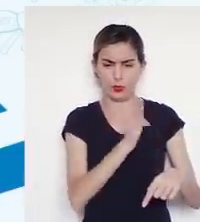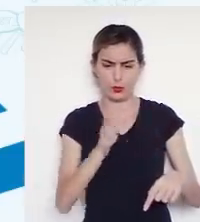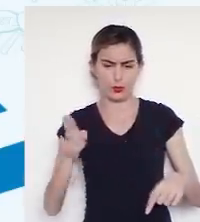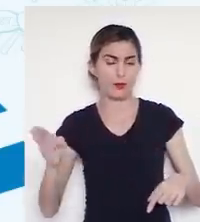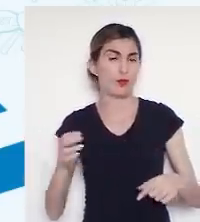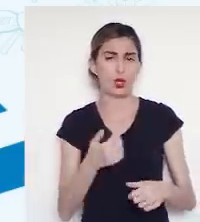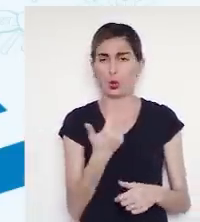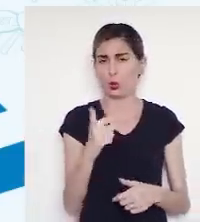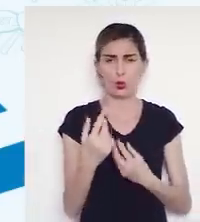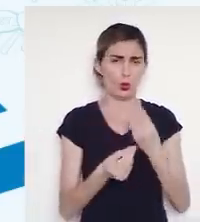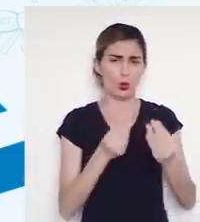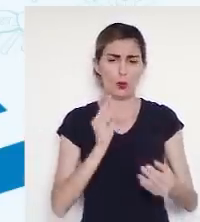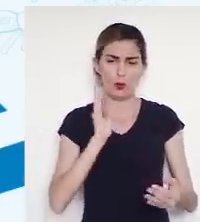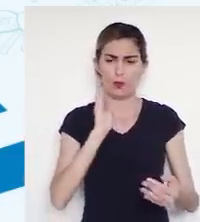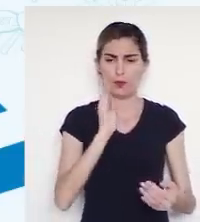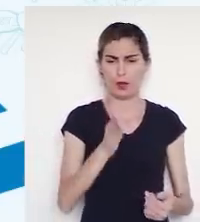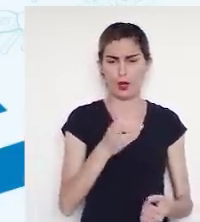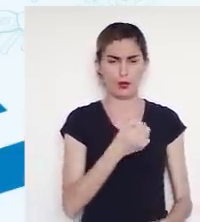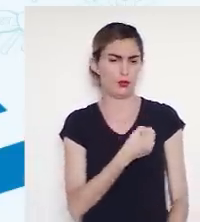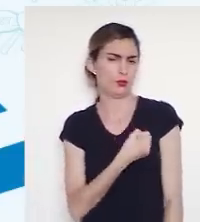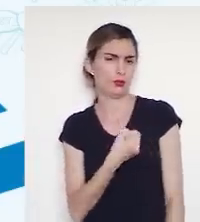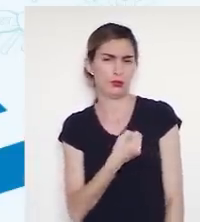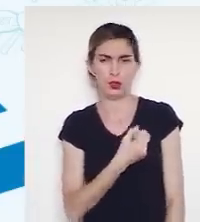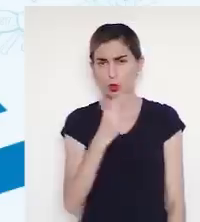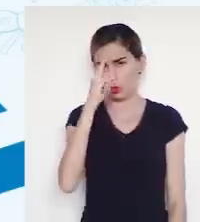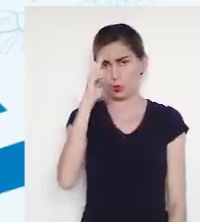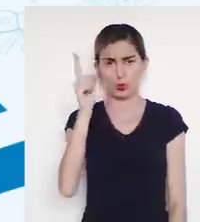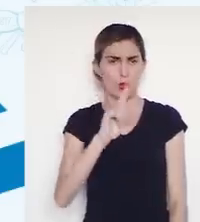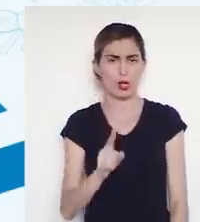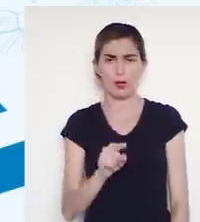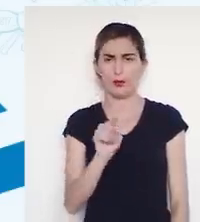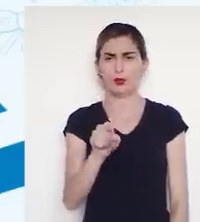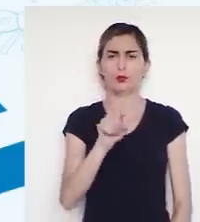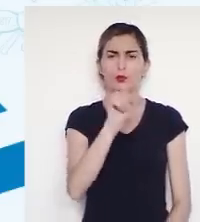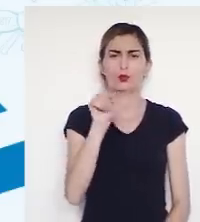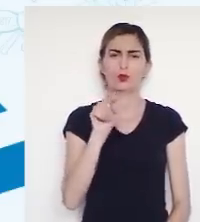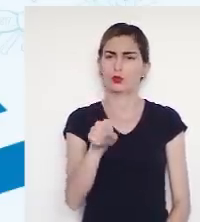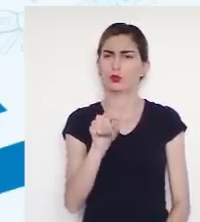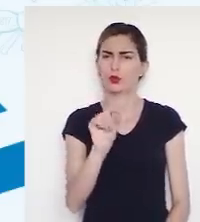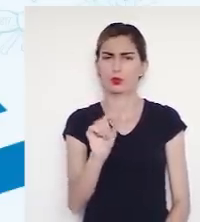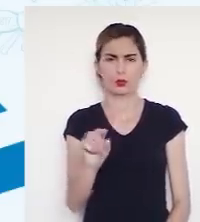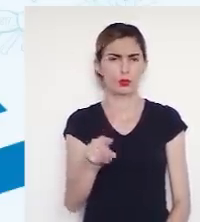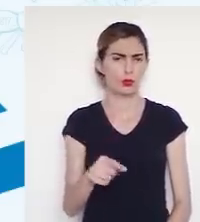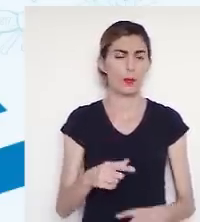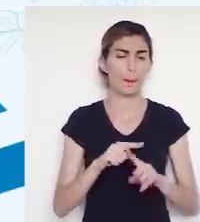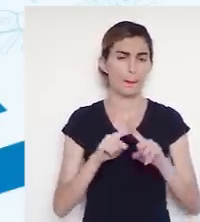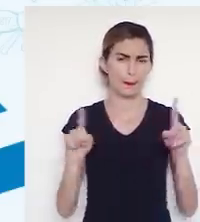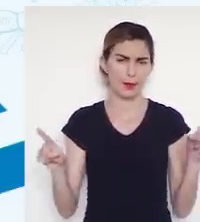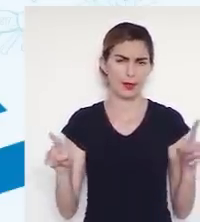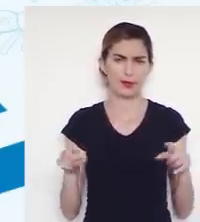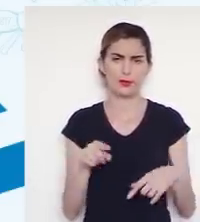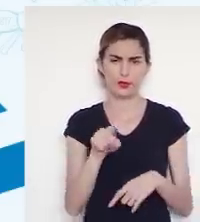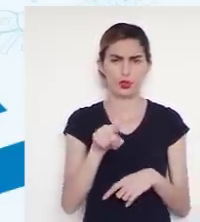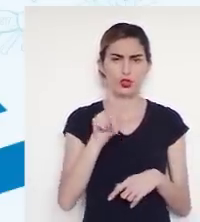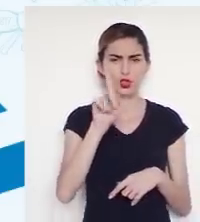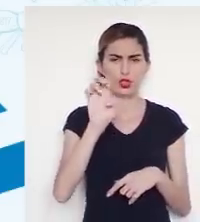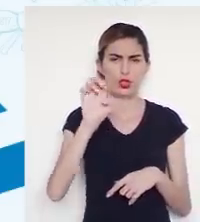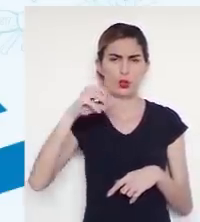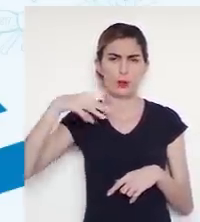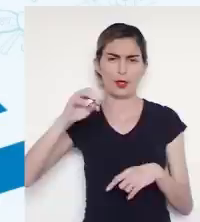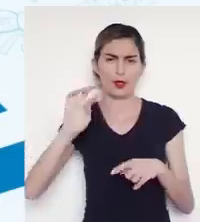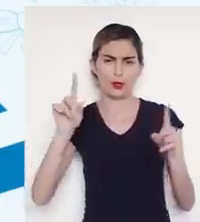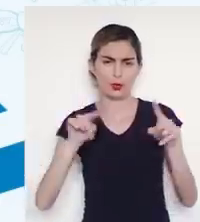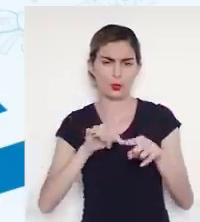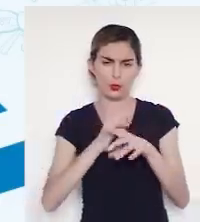teríamos como fixar um número, porque a gente não sabe onde ele termina. Mas, como o fenômeno é